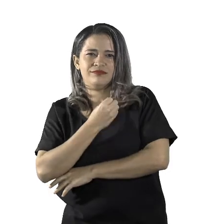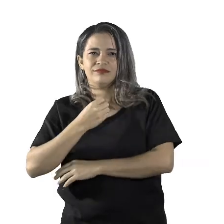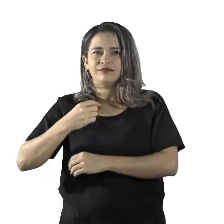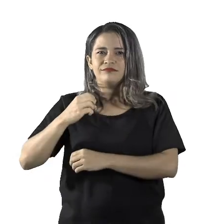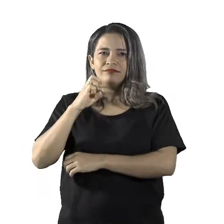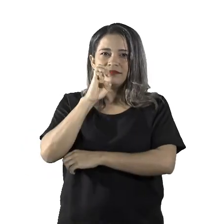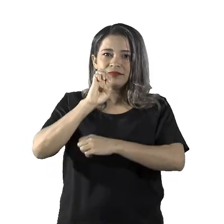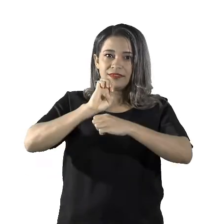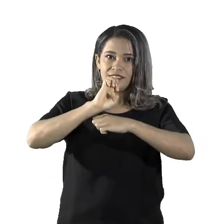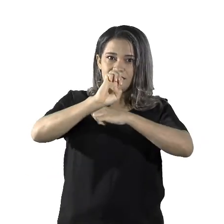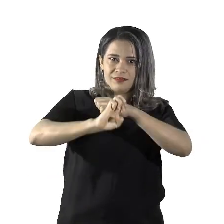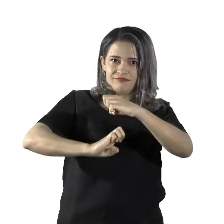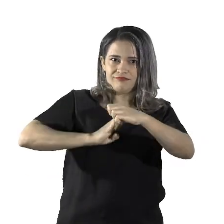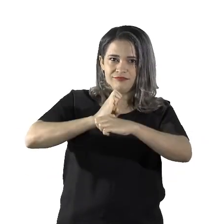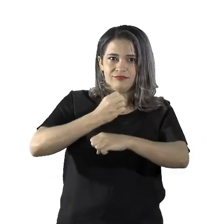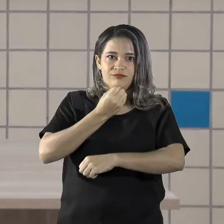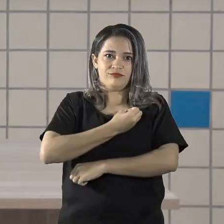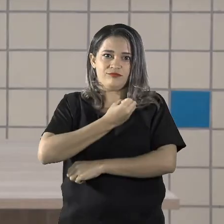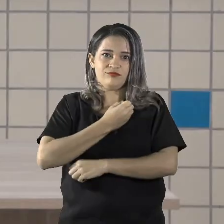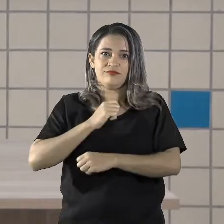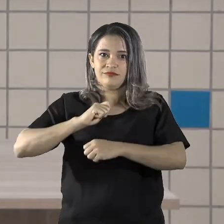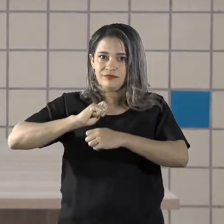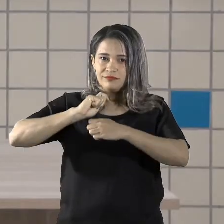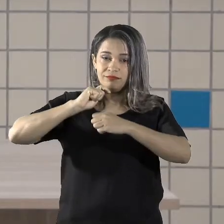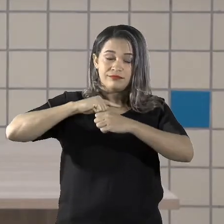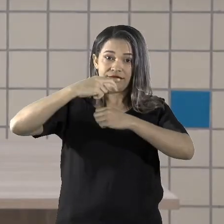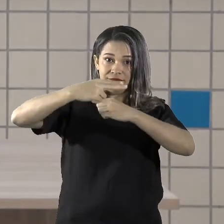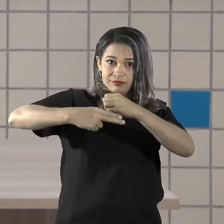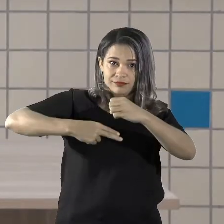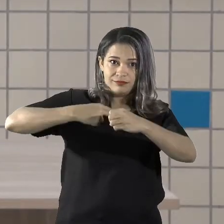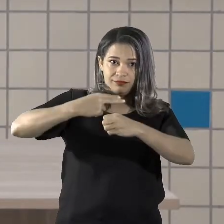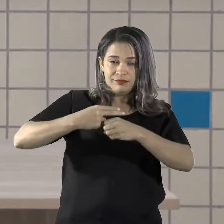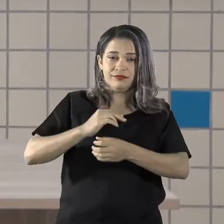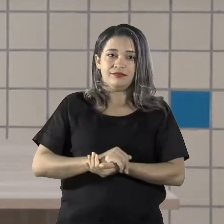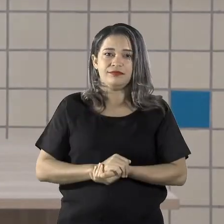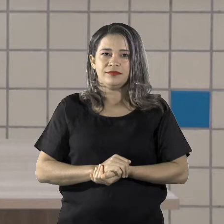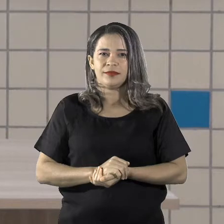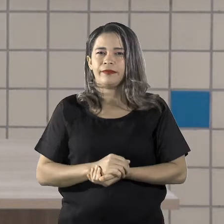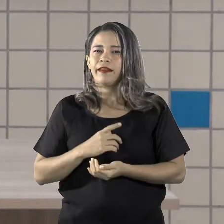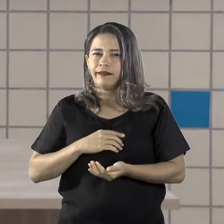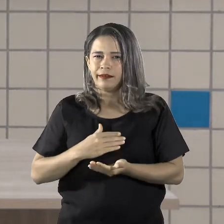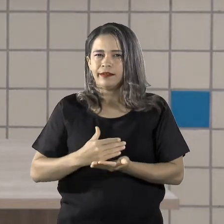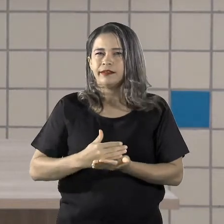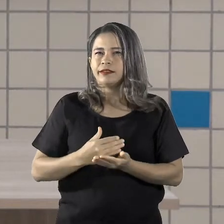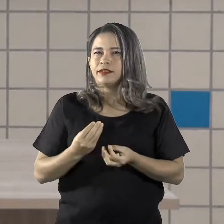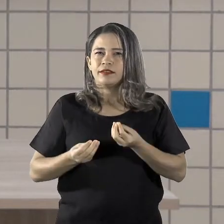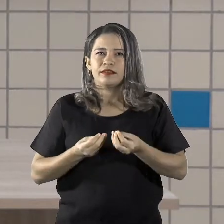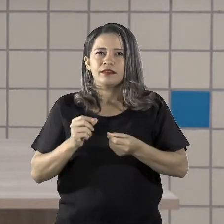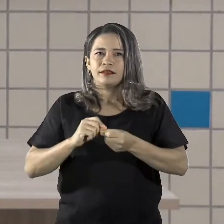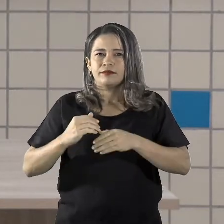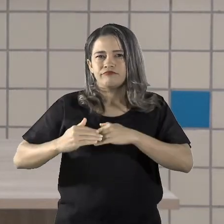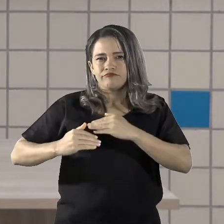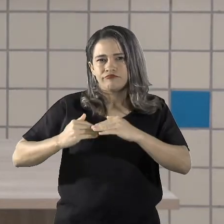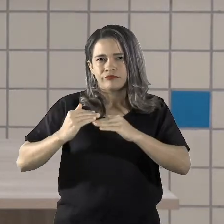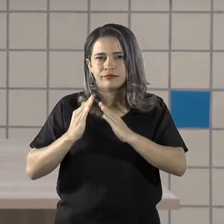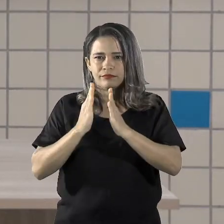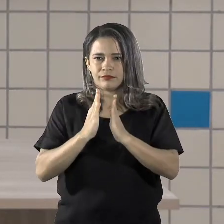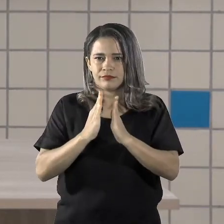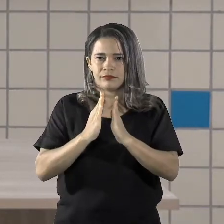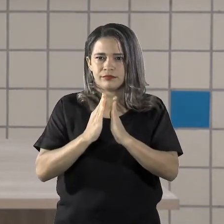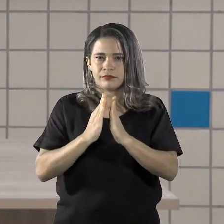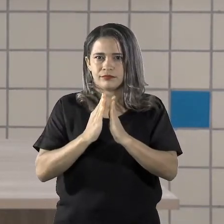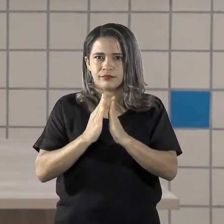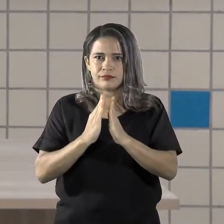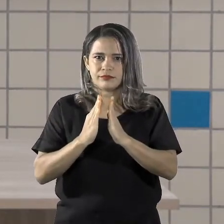núcleo atômico, certo? Essa distribuição eletrônica, ela ocorre no sentido diagonal crescente